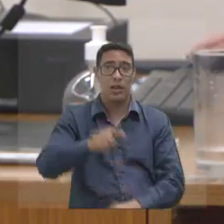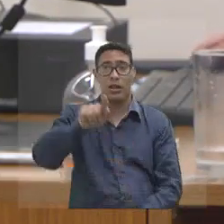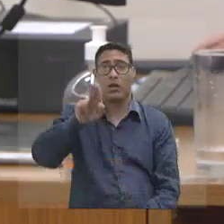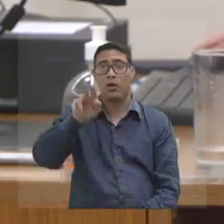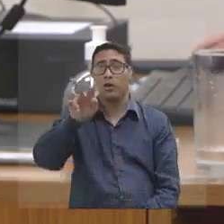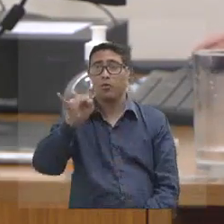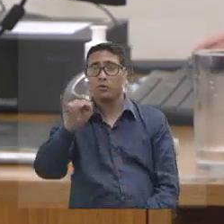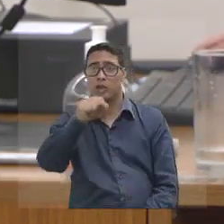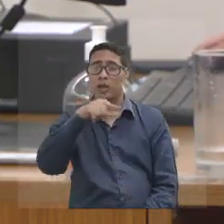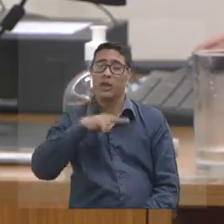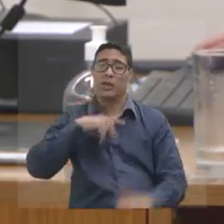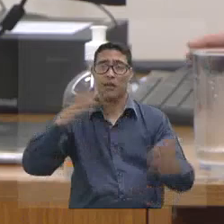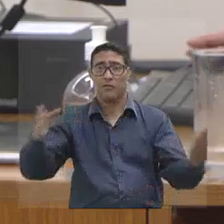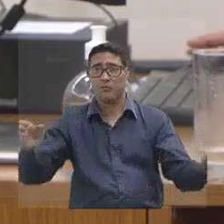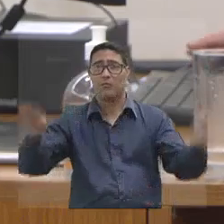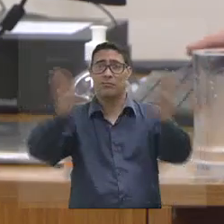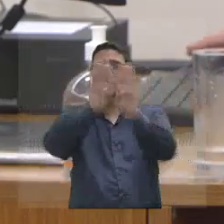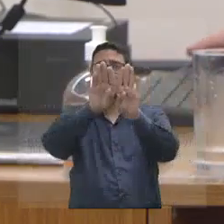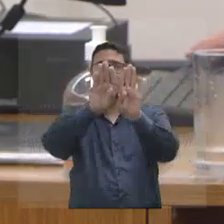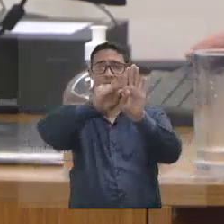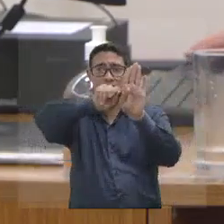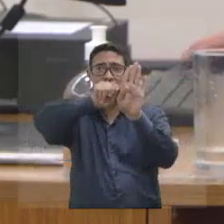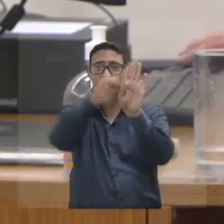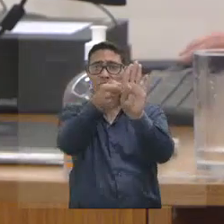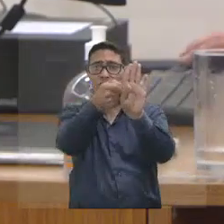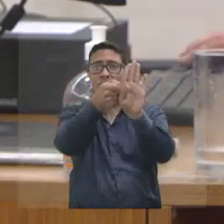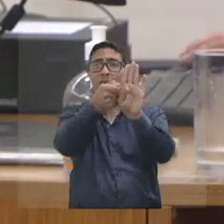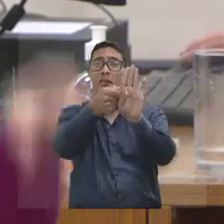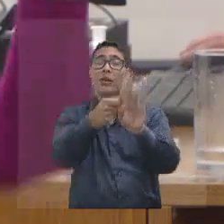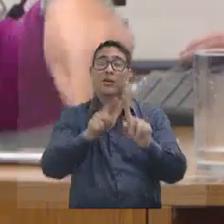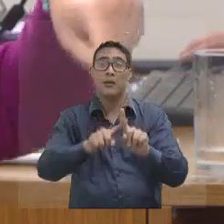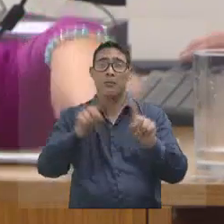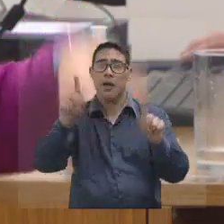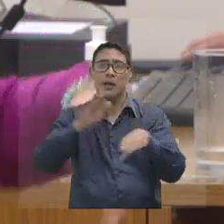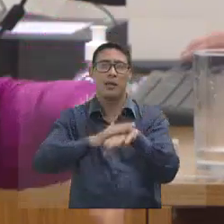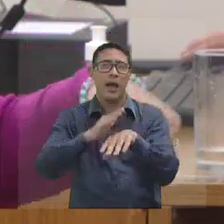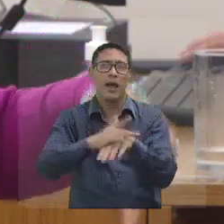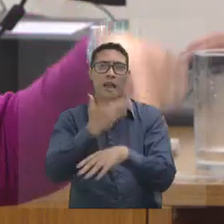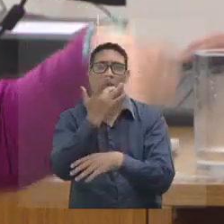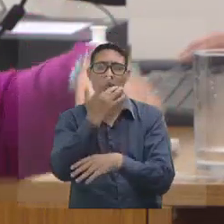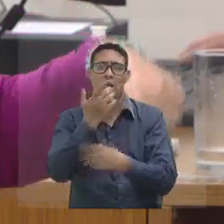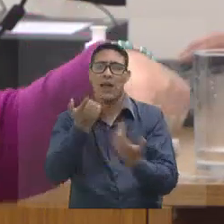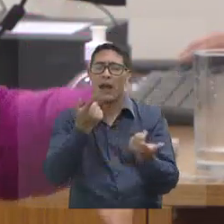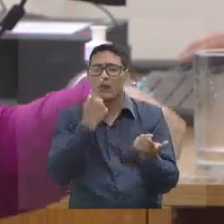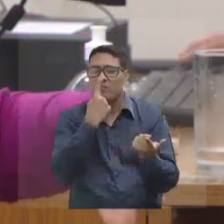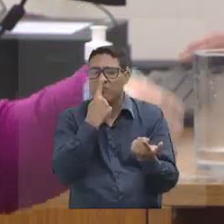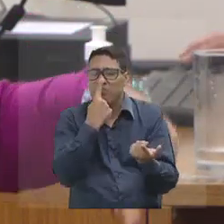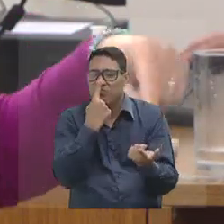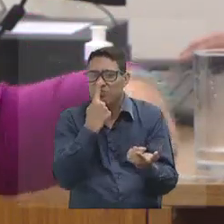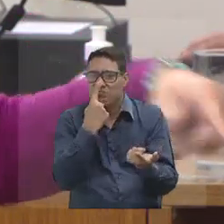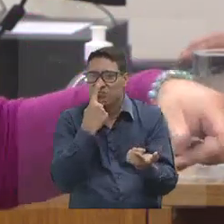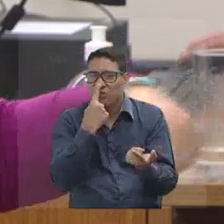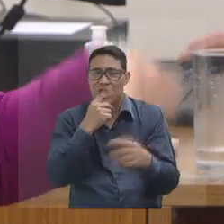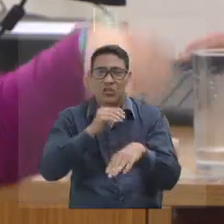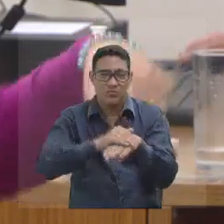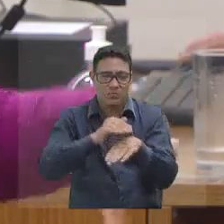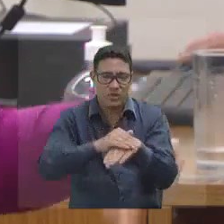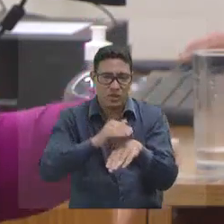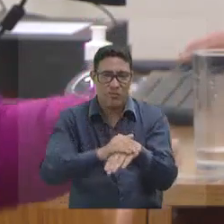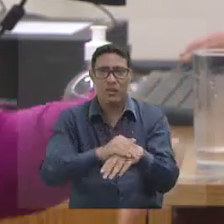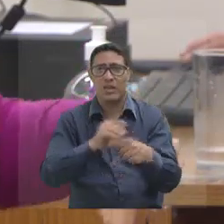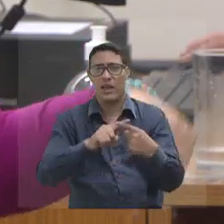cadeado mas a intimidade com que o advogado da Gucci tratou o funcionário o funcionário não é o servidor